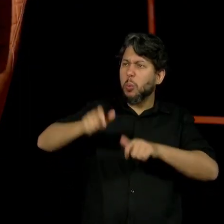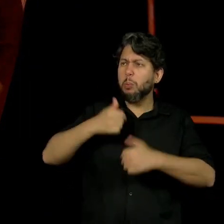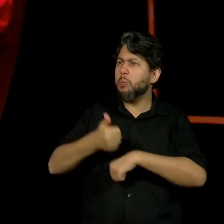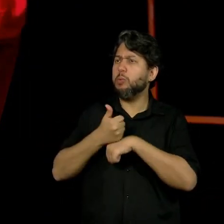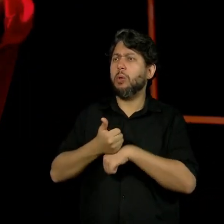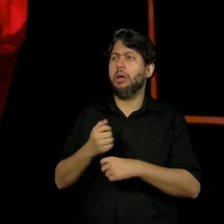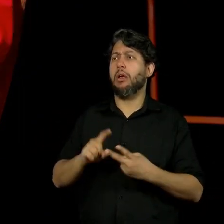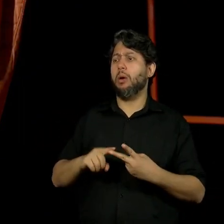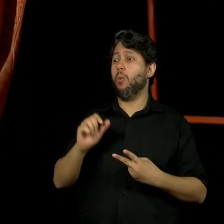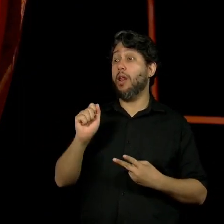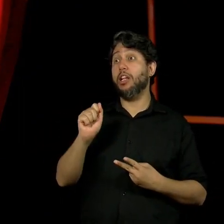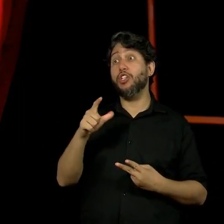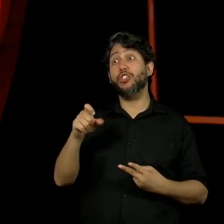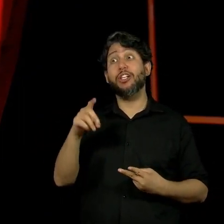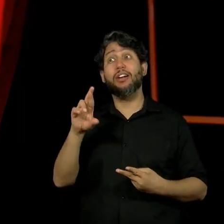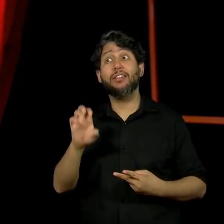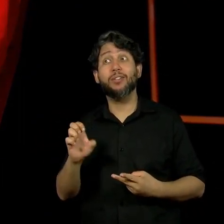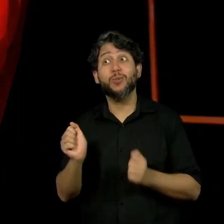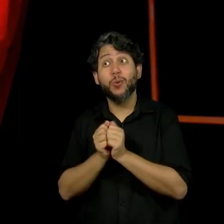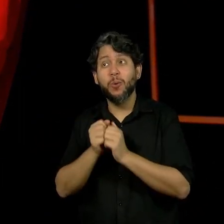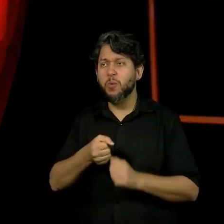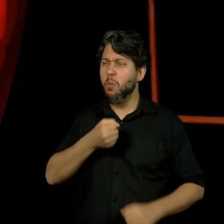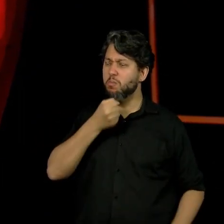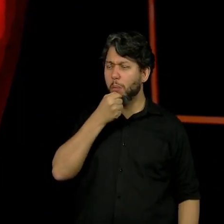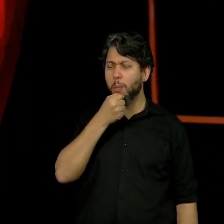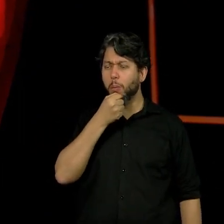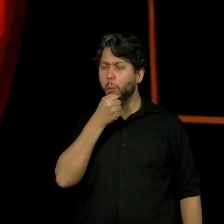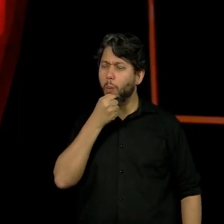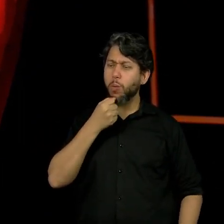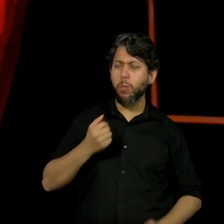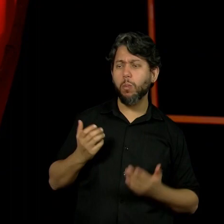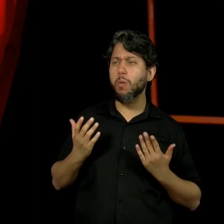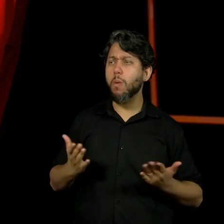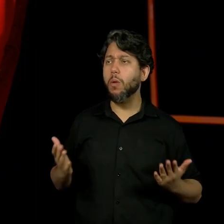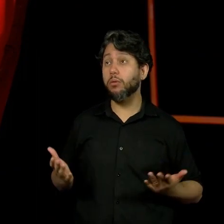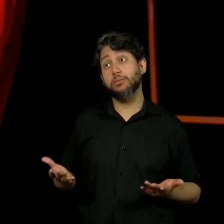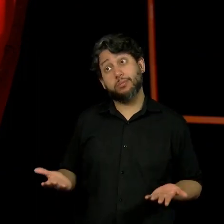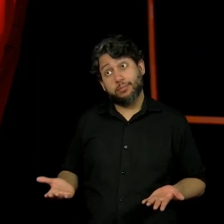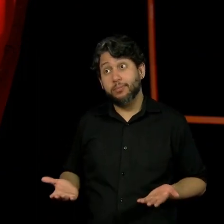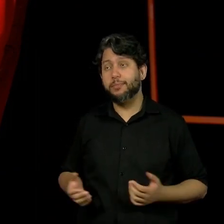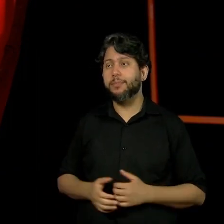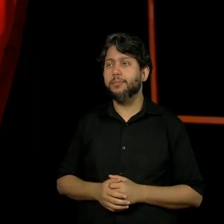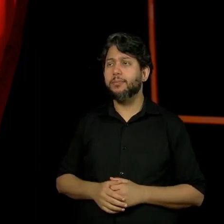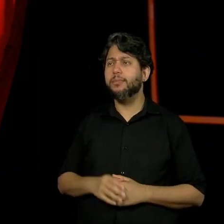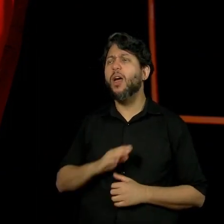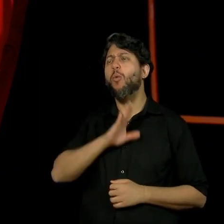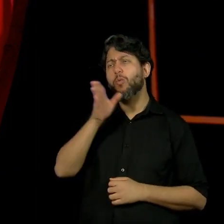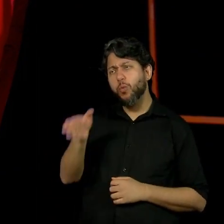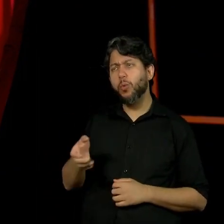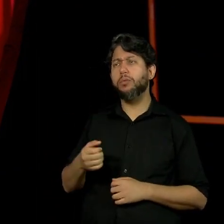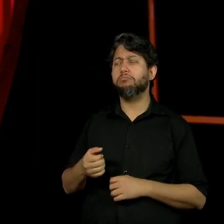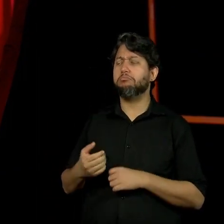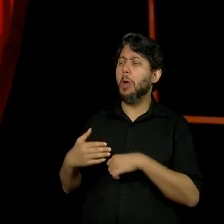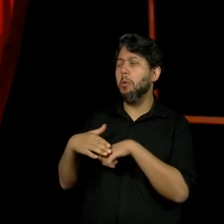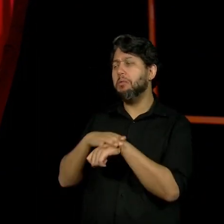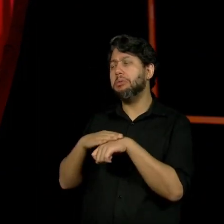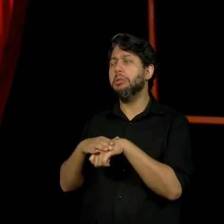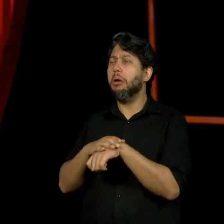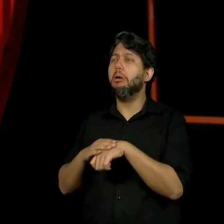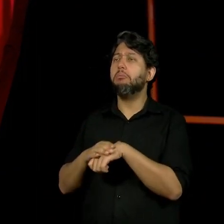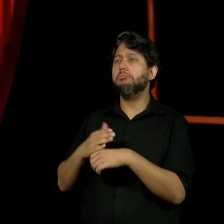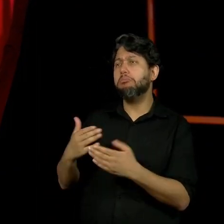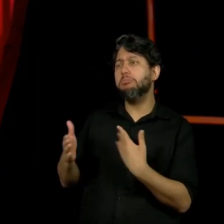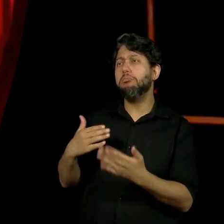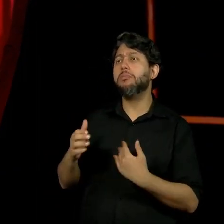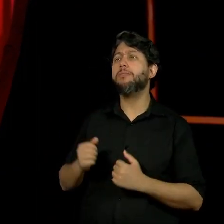Alexandre Karsug, essa coisa. Bom, mas eu estive lá esses dias, falei, bom, fui lá conversar com o